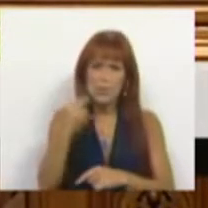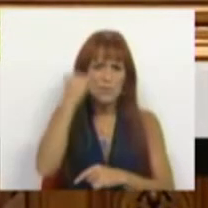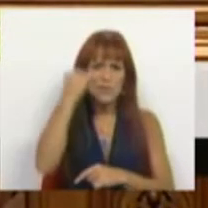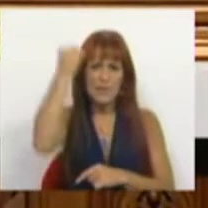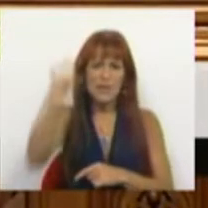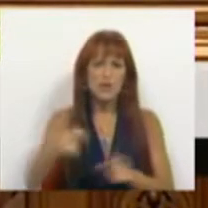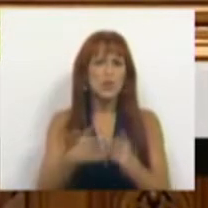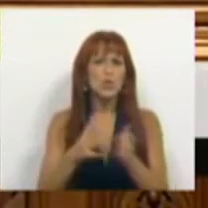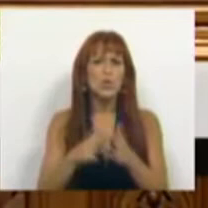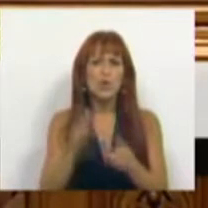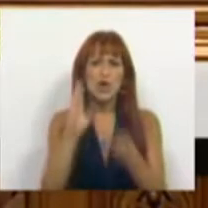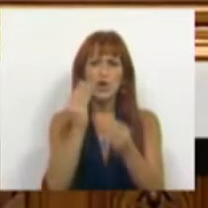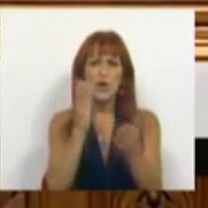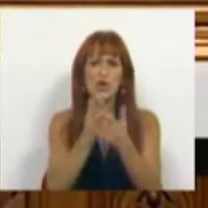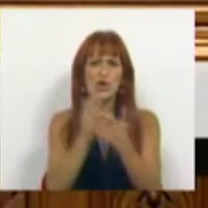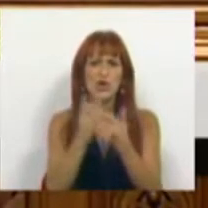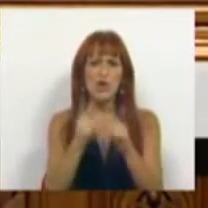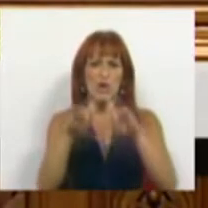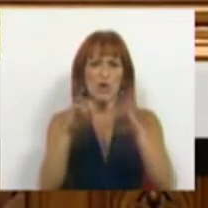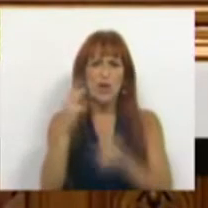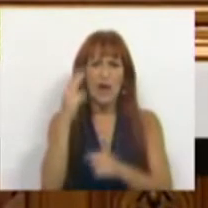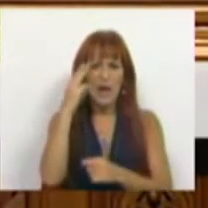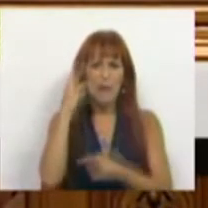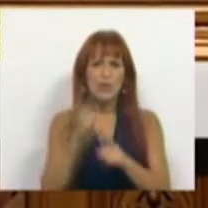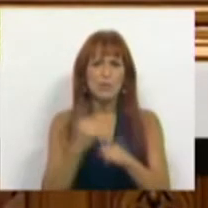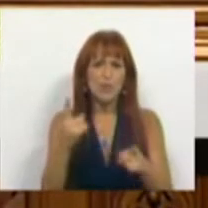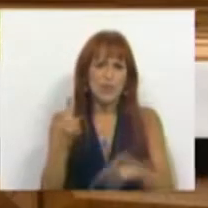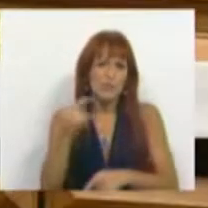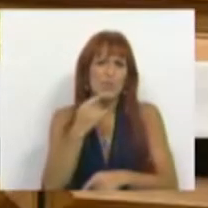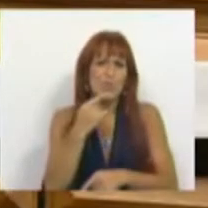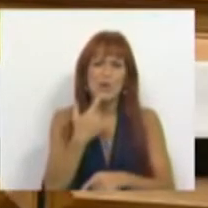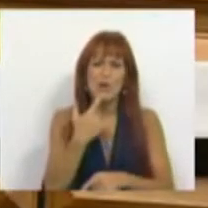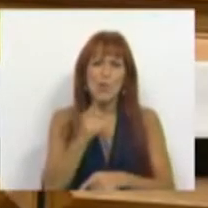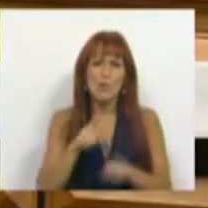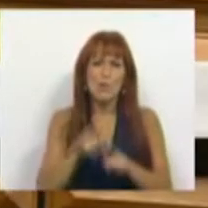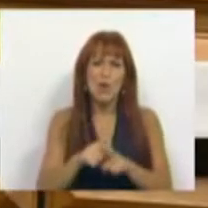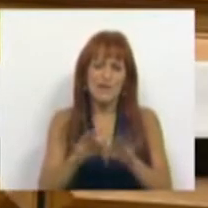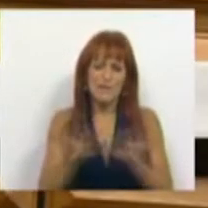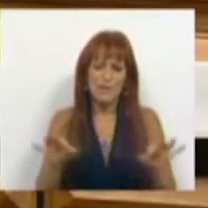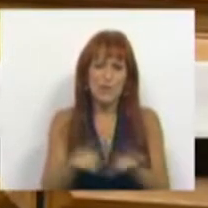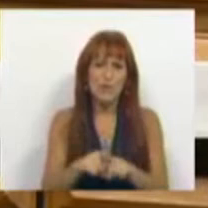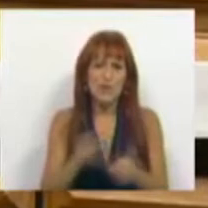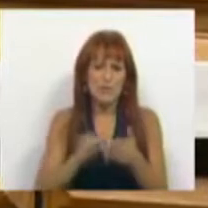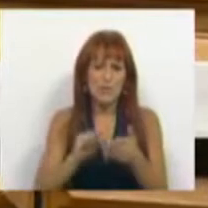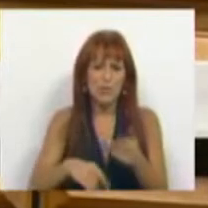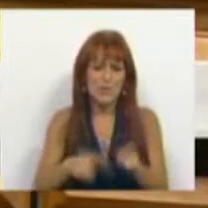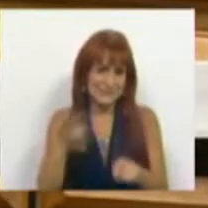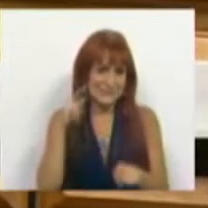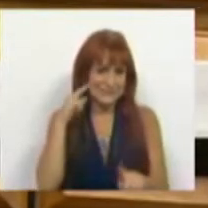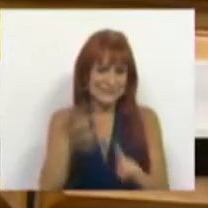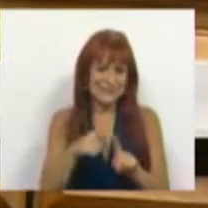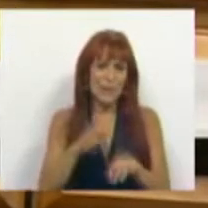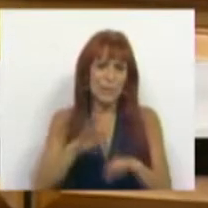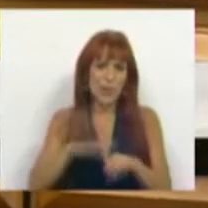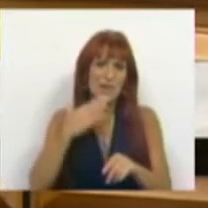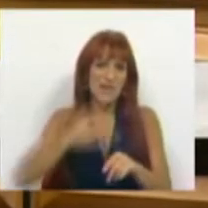particular, todos os estudantes da Escola Secundária de Camões, porque embora muitos não possam ser formalmente peticionários desta causa em